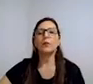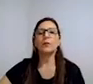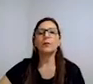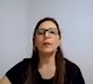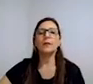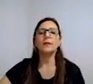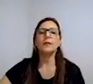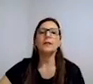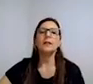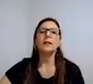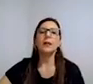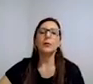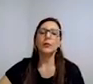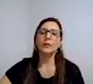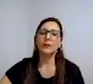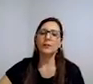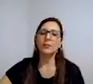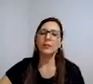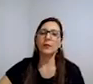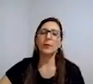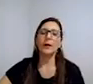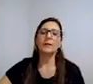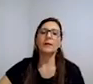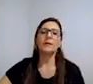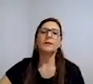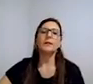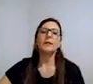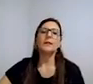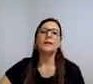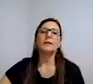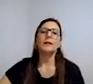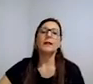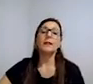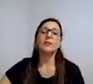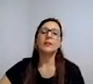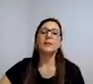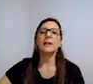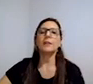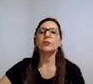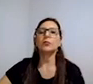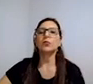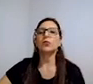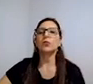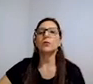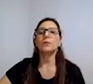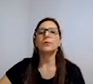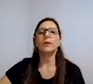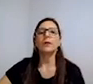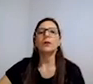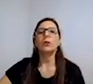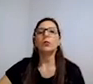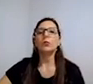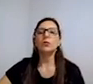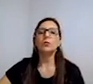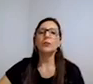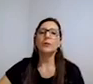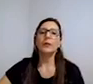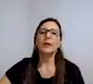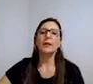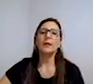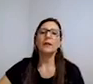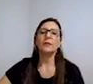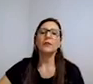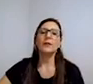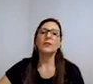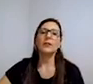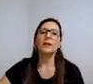a miofibrila, que é importante para a elasticidade do músculo. O músculo